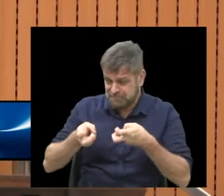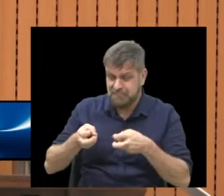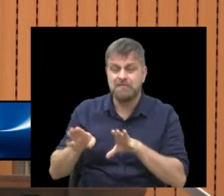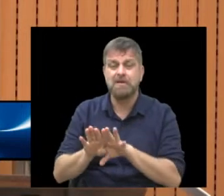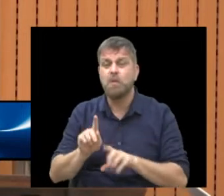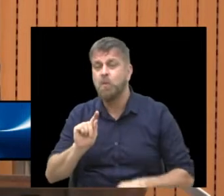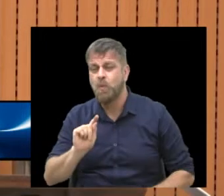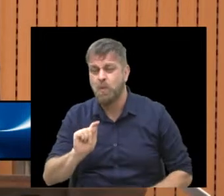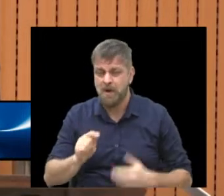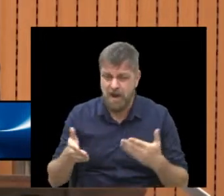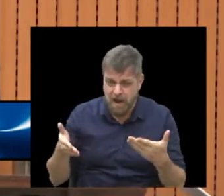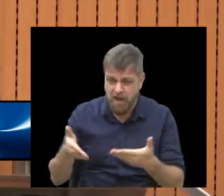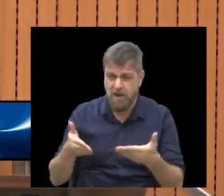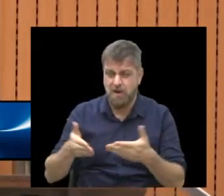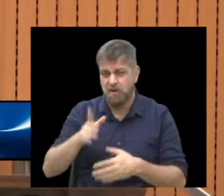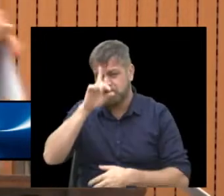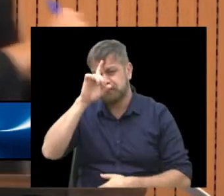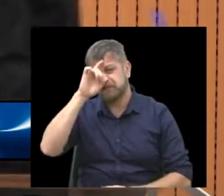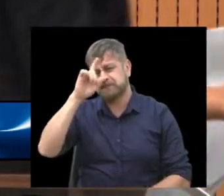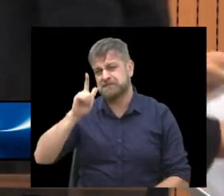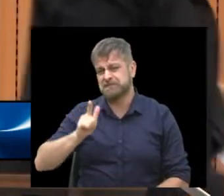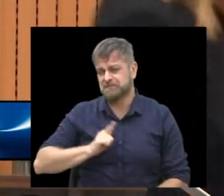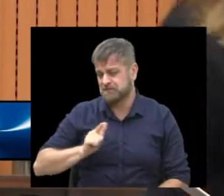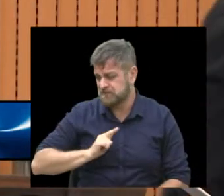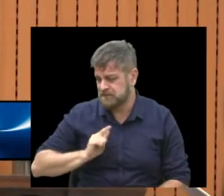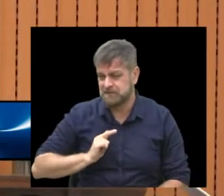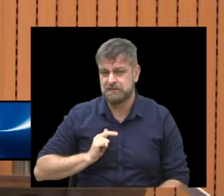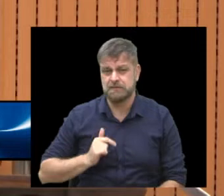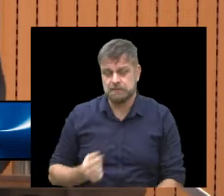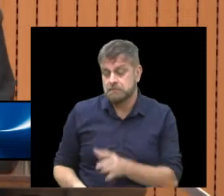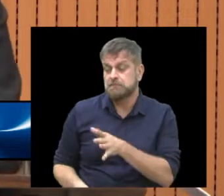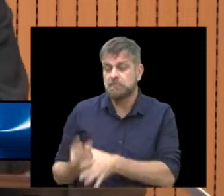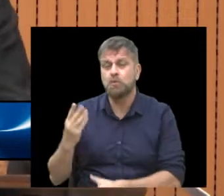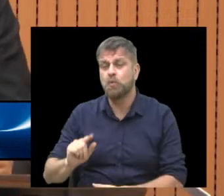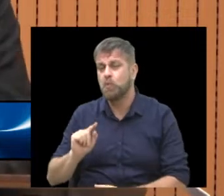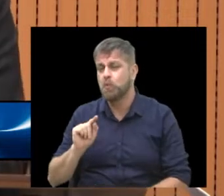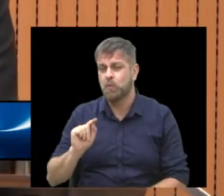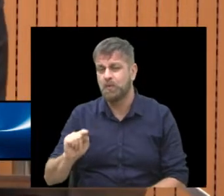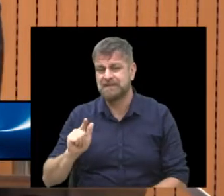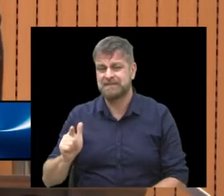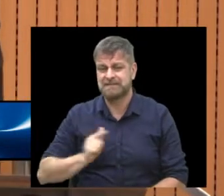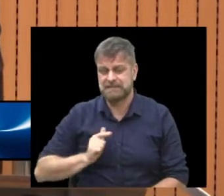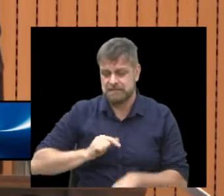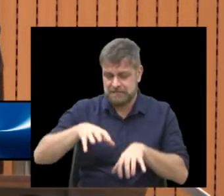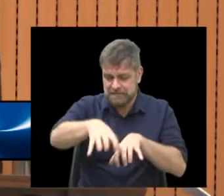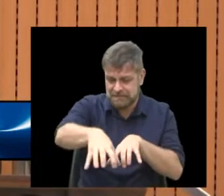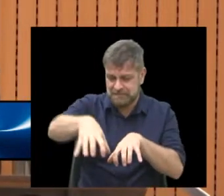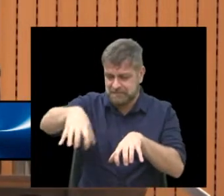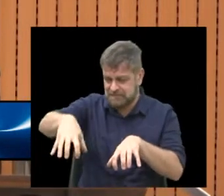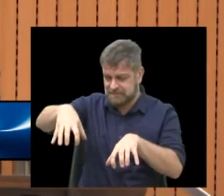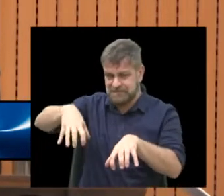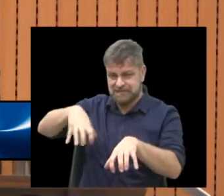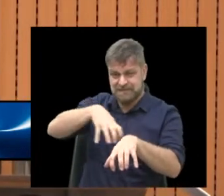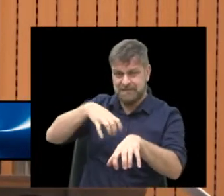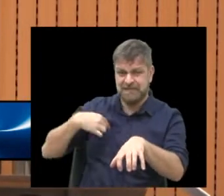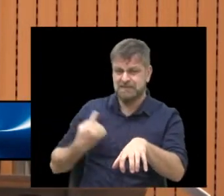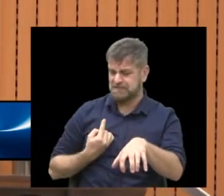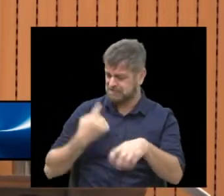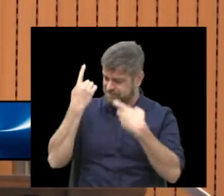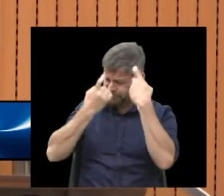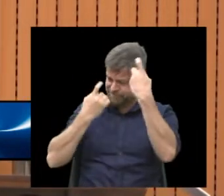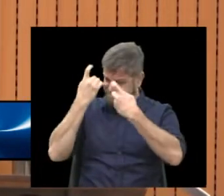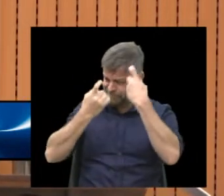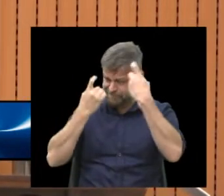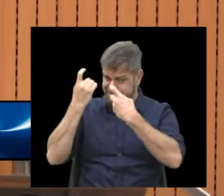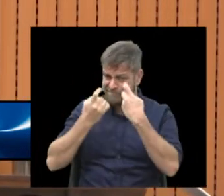hoje o hospital passa por um processo de fatiamento de setores que a gente considera muito preocupante,